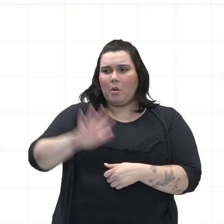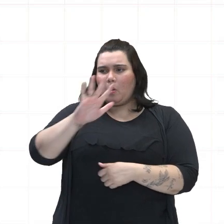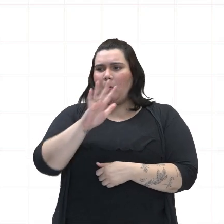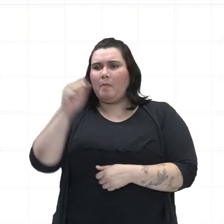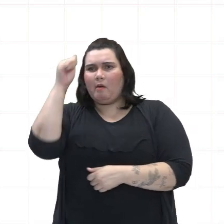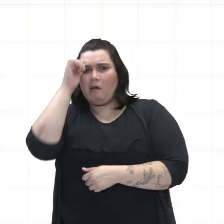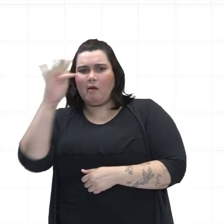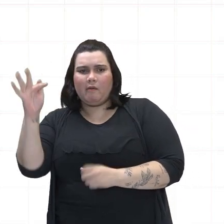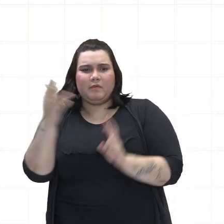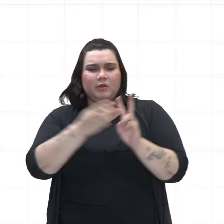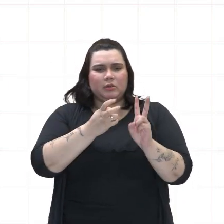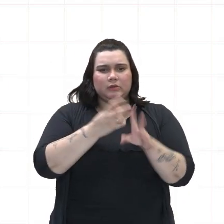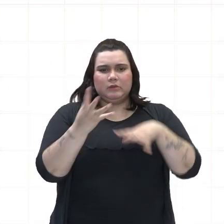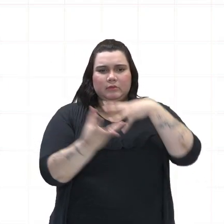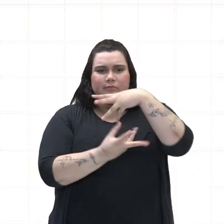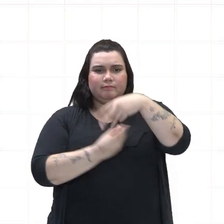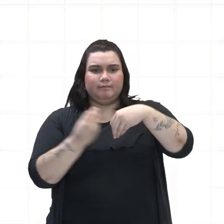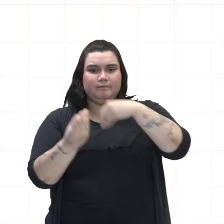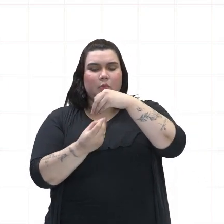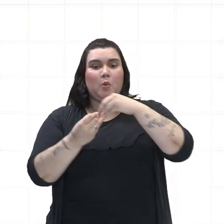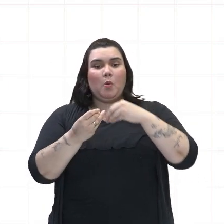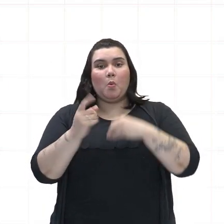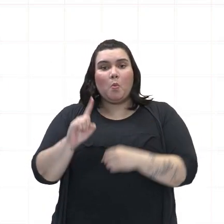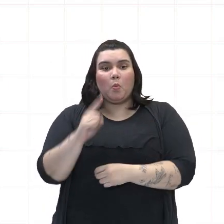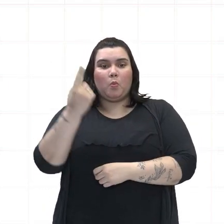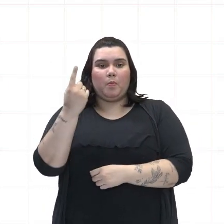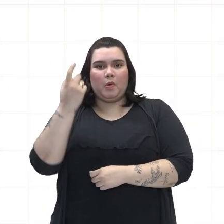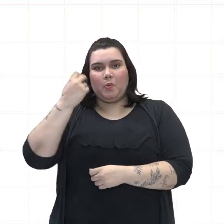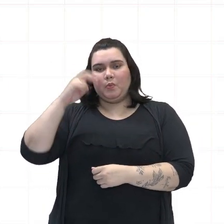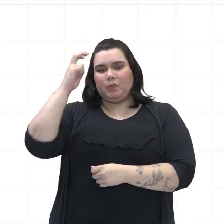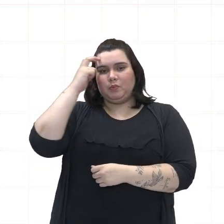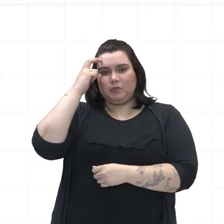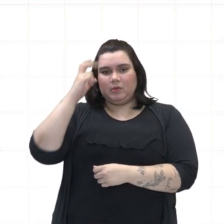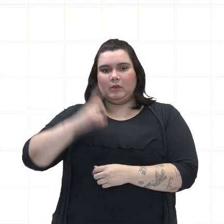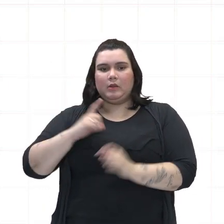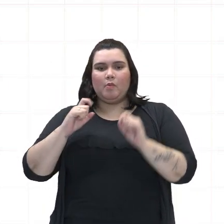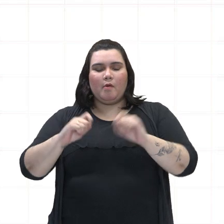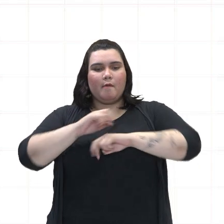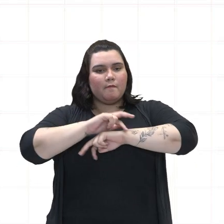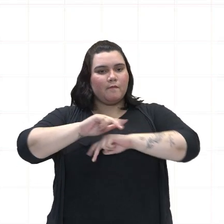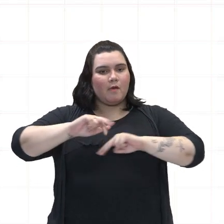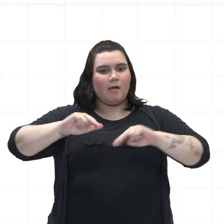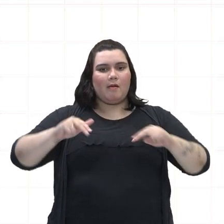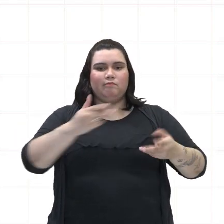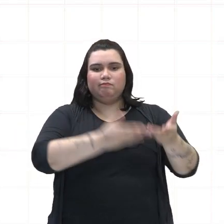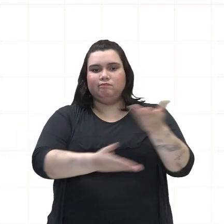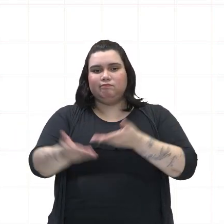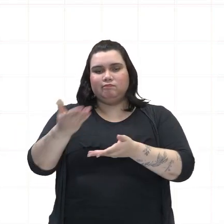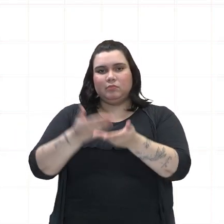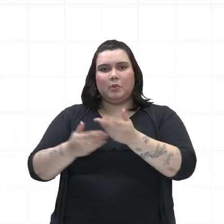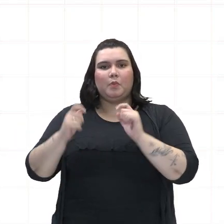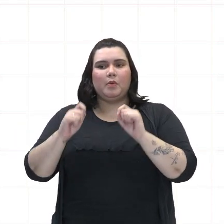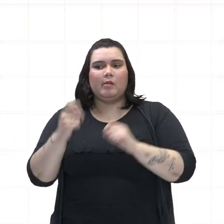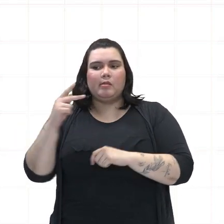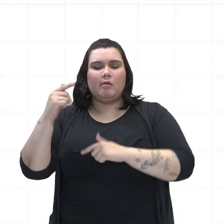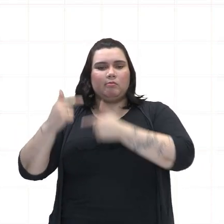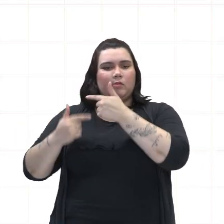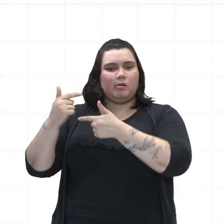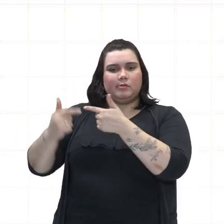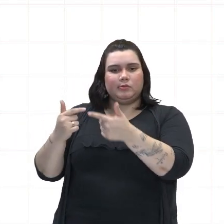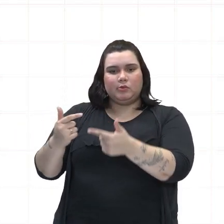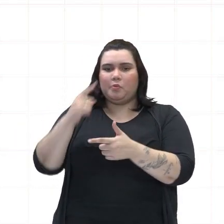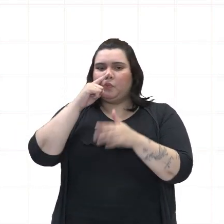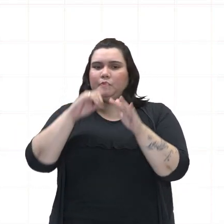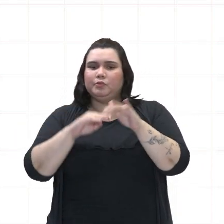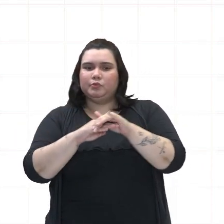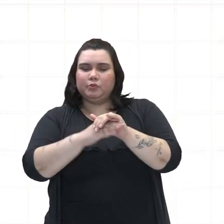indígenas contribuiu para a formação de uma cultura única na região, marcada pela diversidade e pela interação entre diferentes tradições e